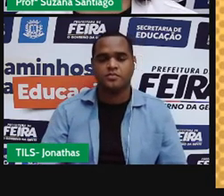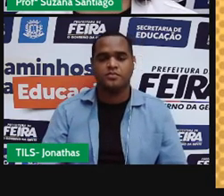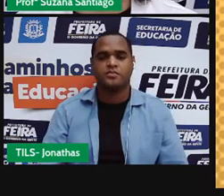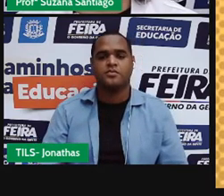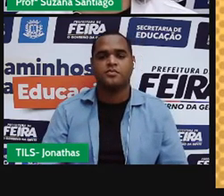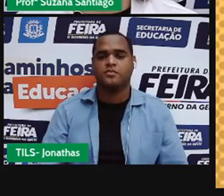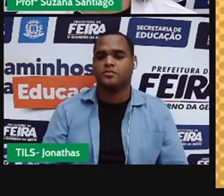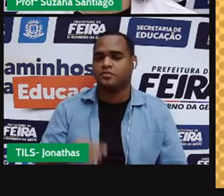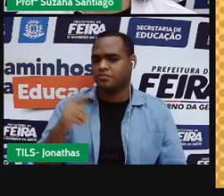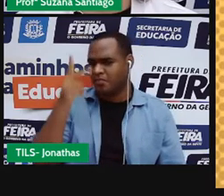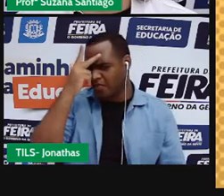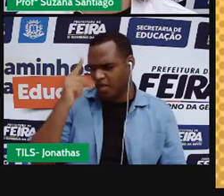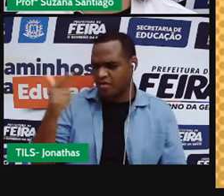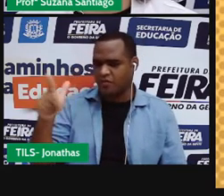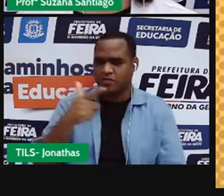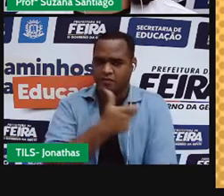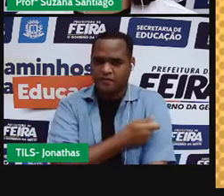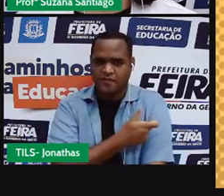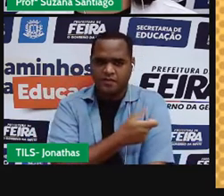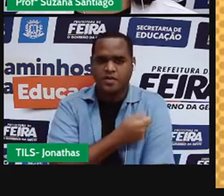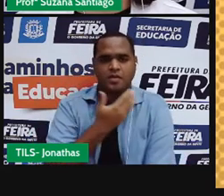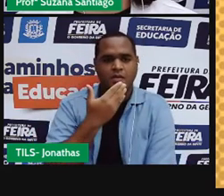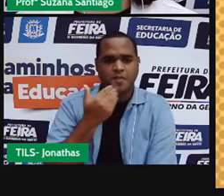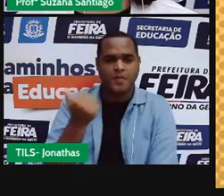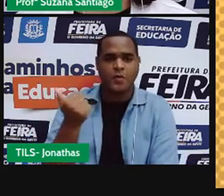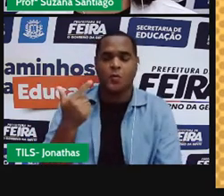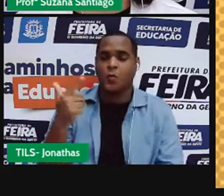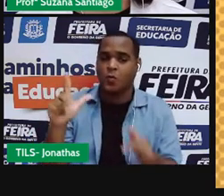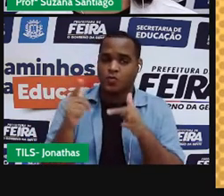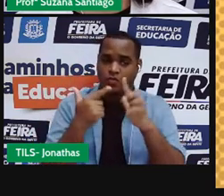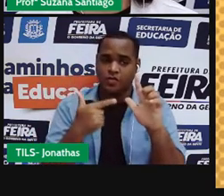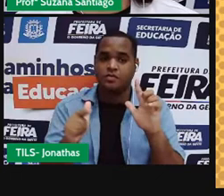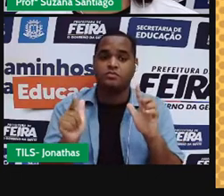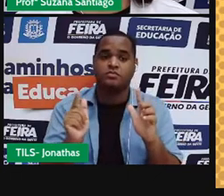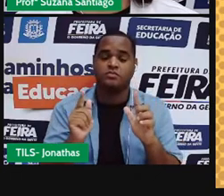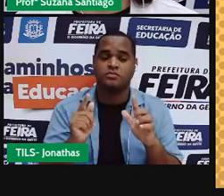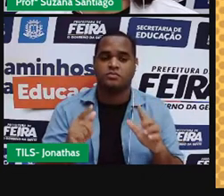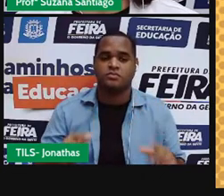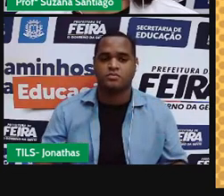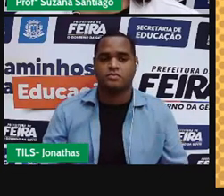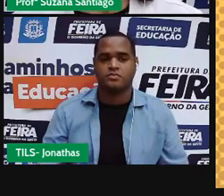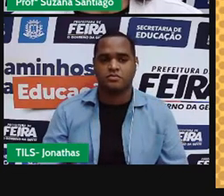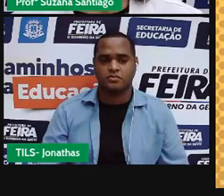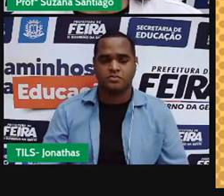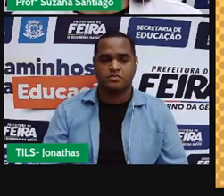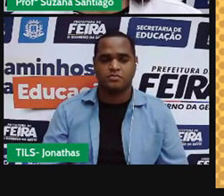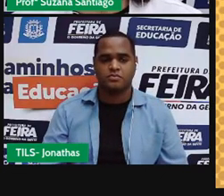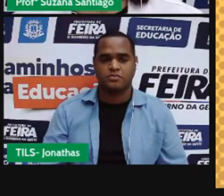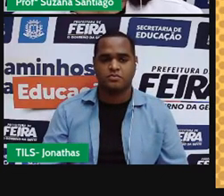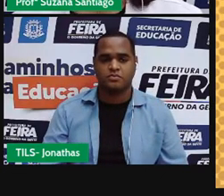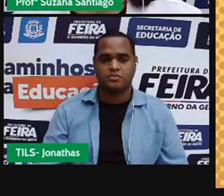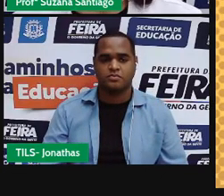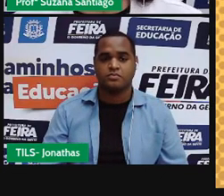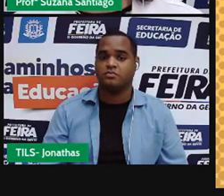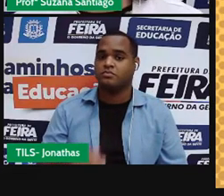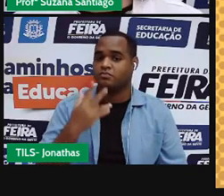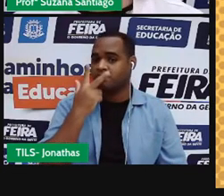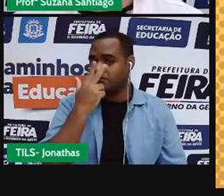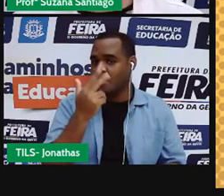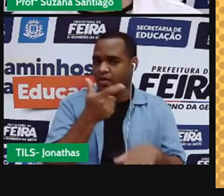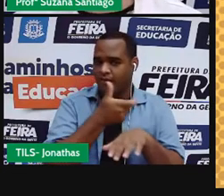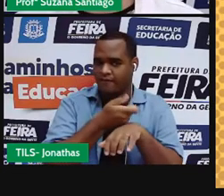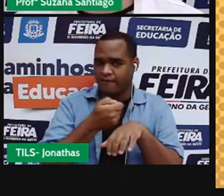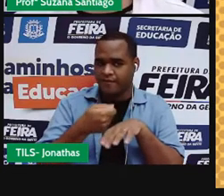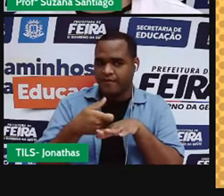é, existem vacinas que são melhores que as outras. Isso é fato ou isso é fake, Pró? E aí, isso é fake.